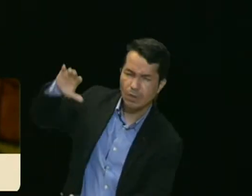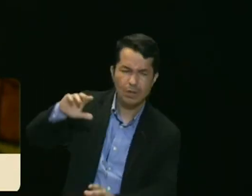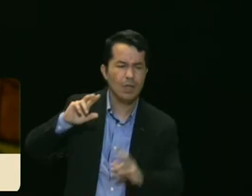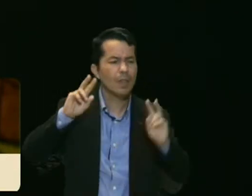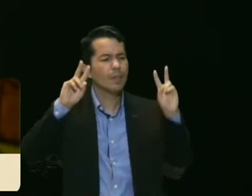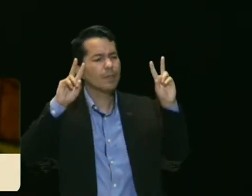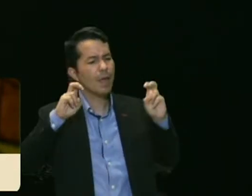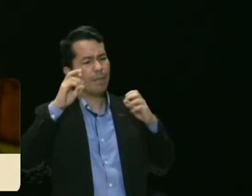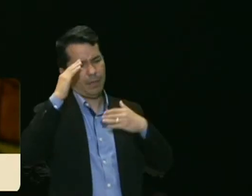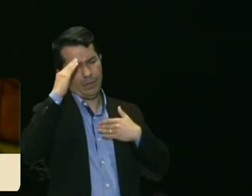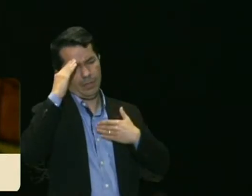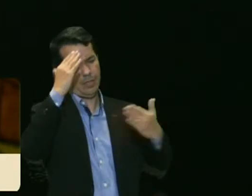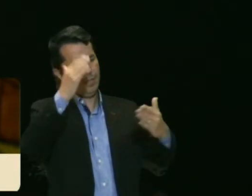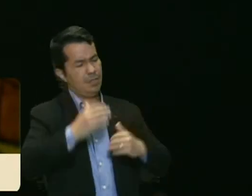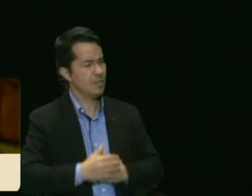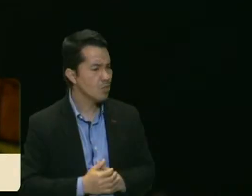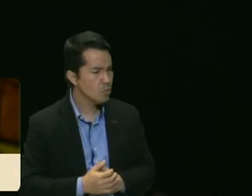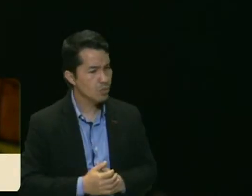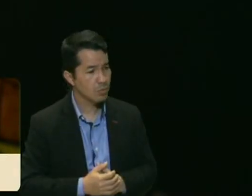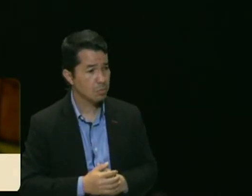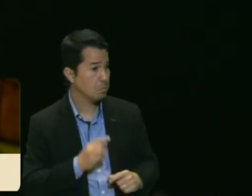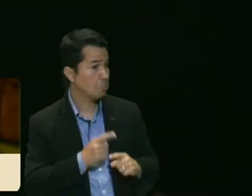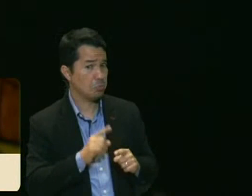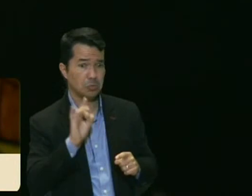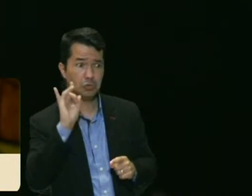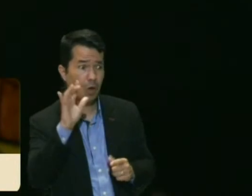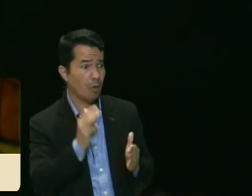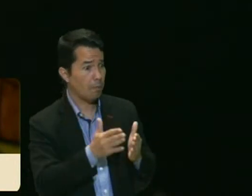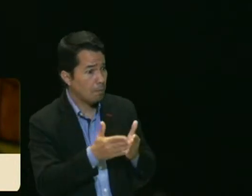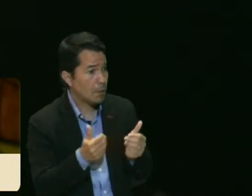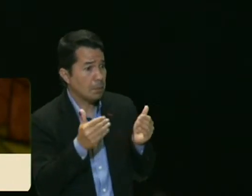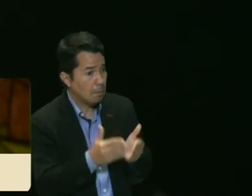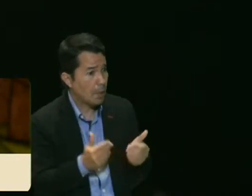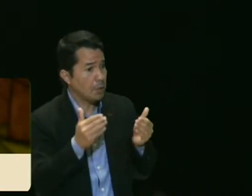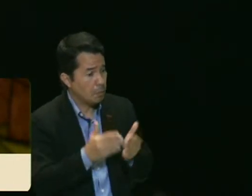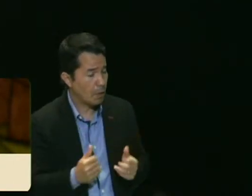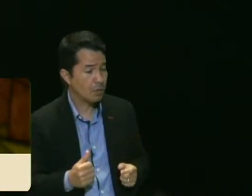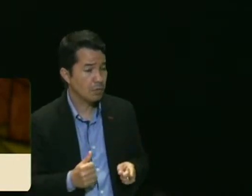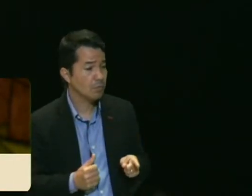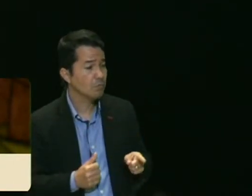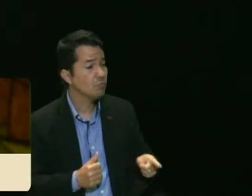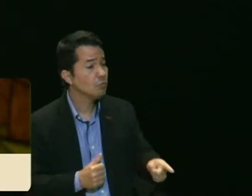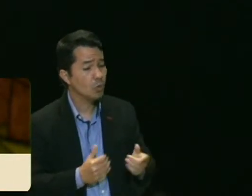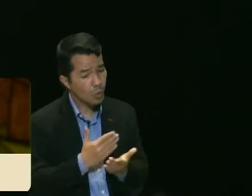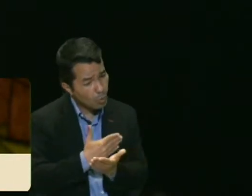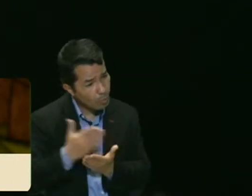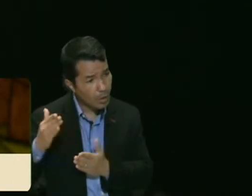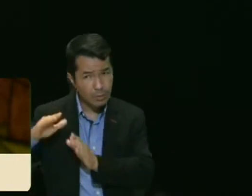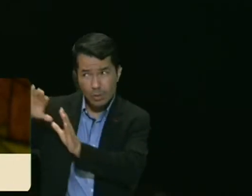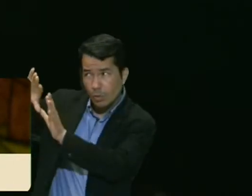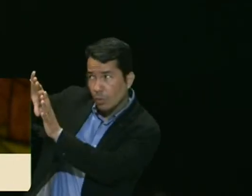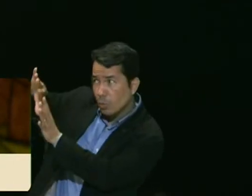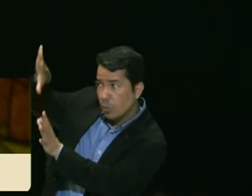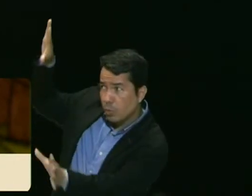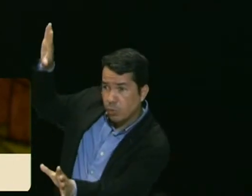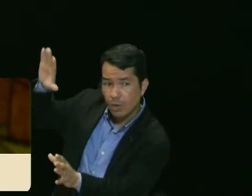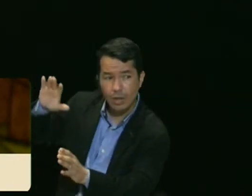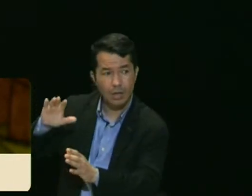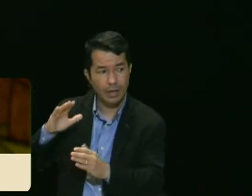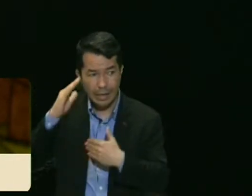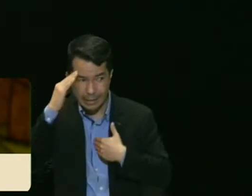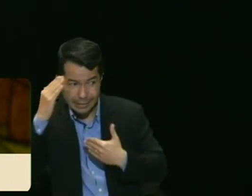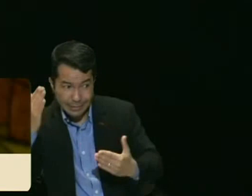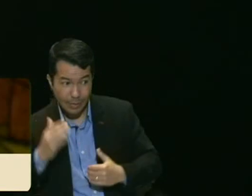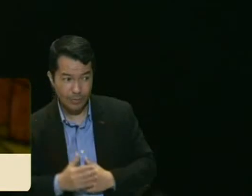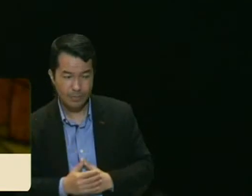Porque está vindo muitos pedidos. Mas por que você não começa um mural da gratidão? Aí conversei com a equipe ali que estava me ajudando a